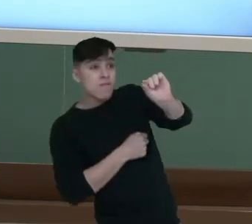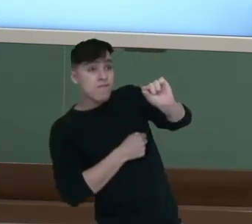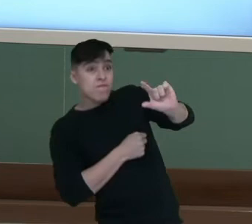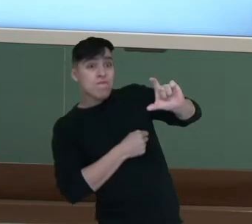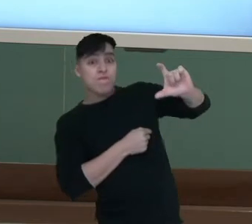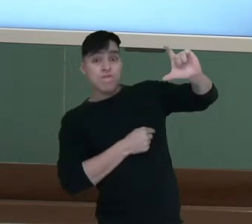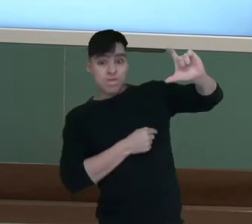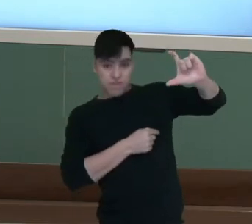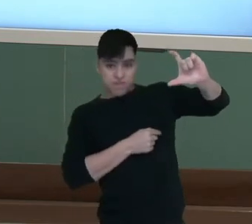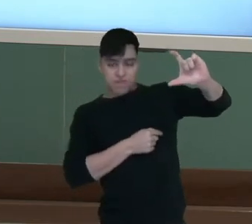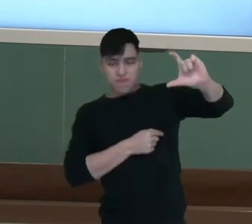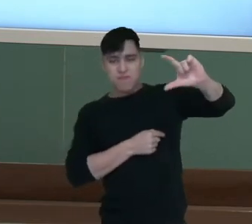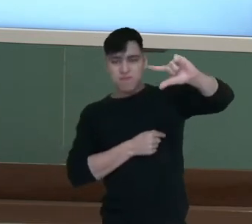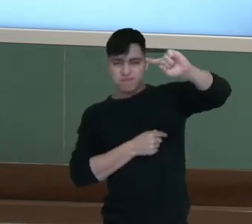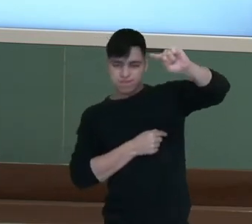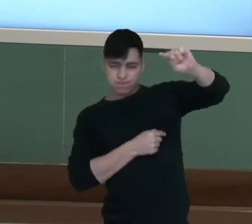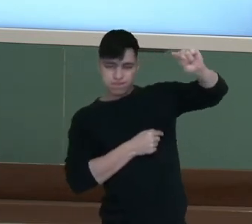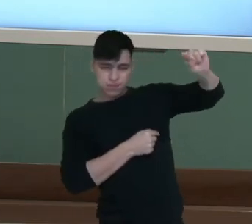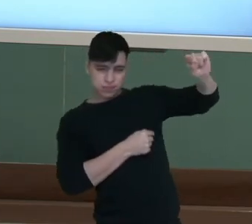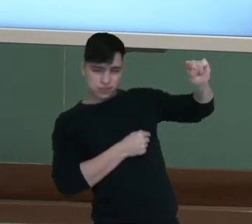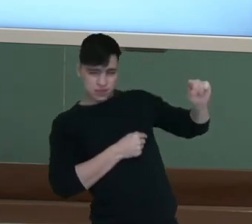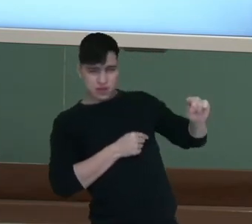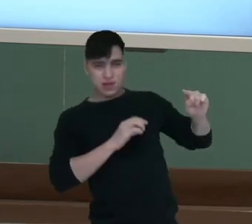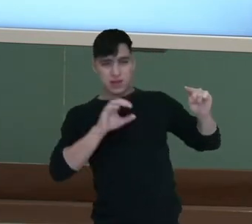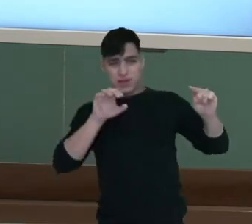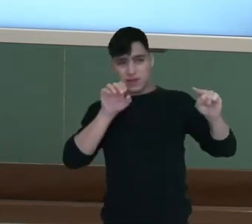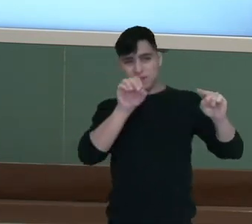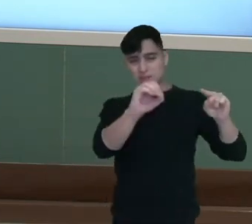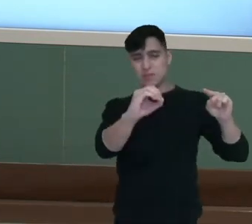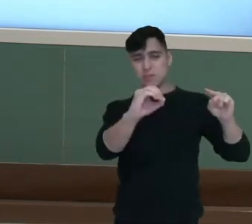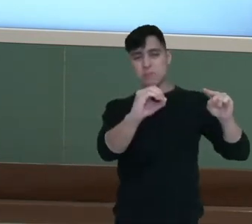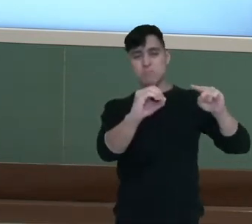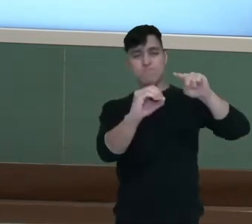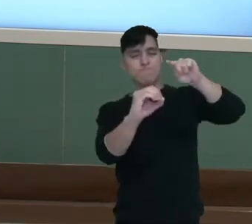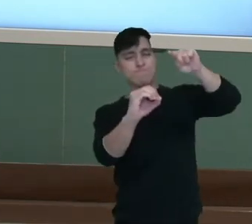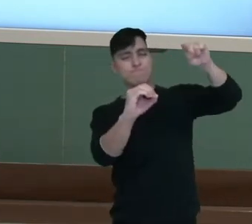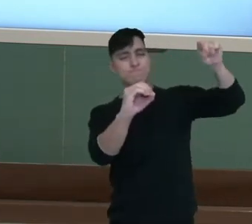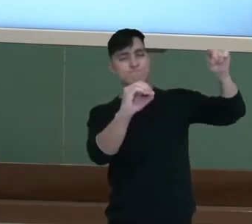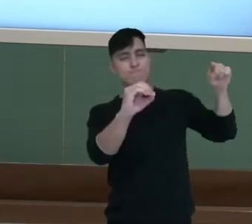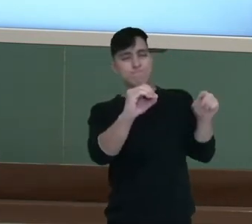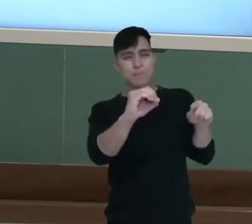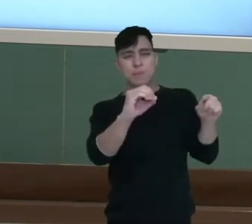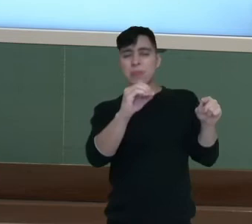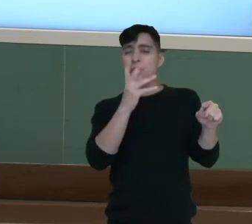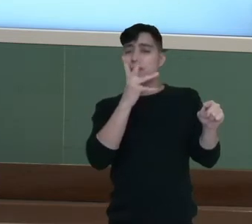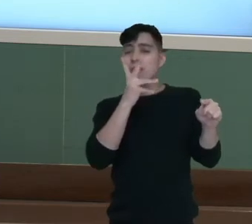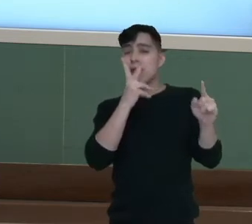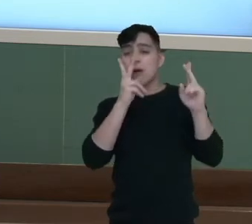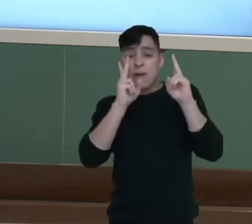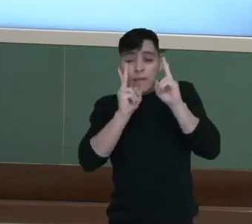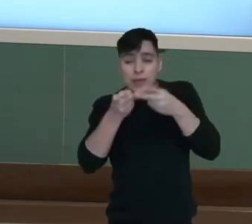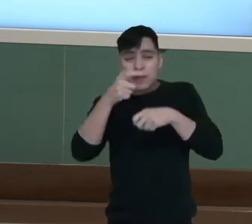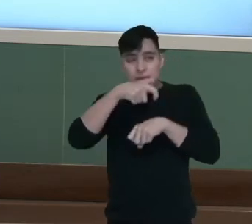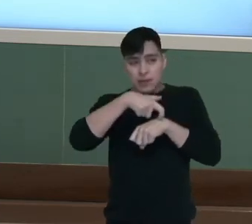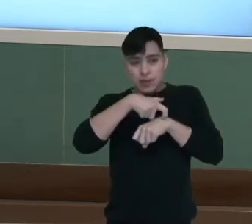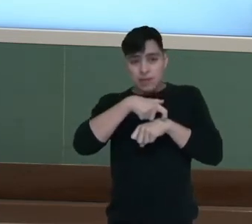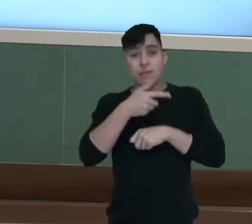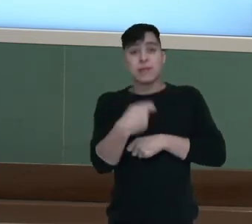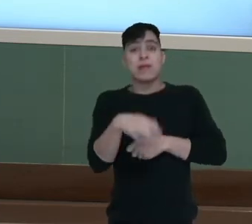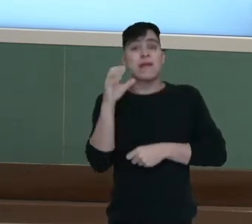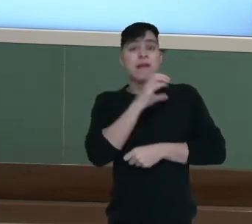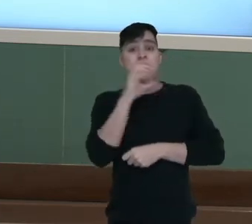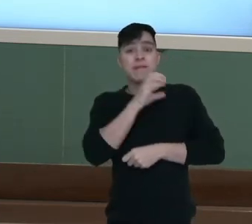maior, né? Como esse comprimento de arco é maior, você tem que demorar o mesmo tempo, ele tem que andar mais